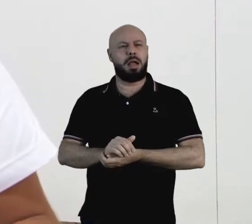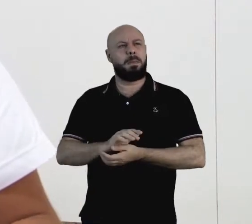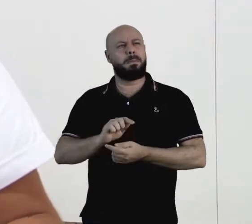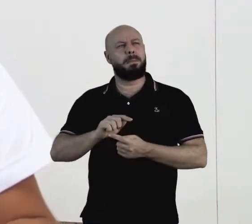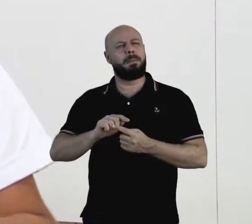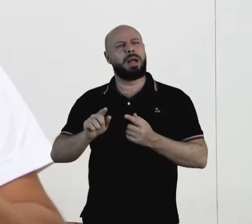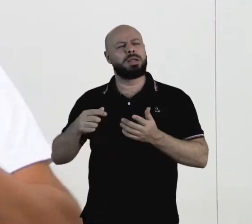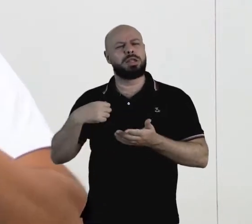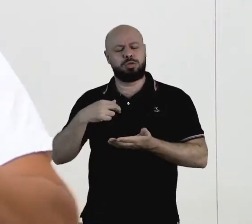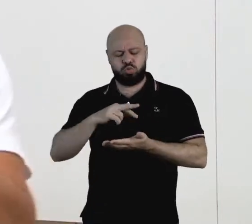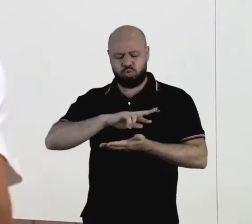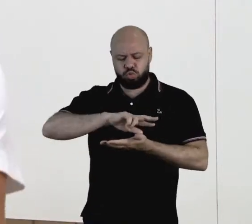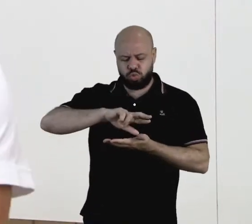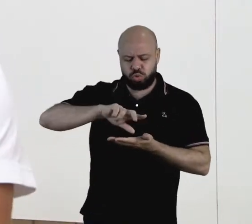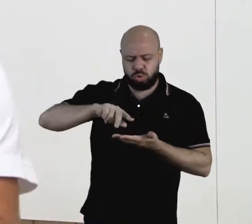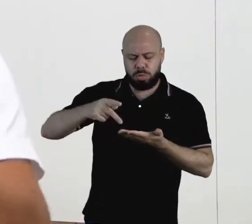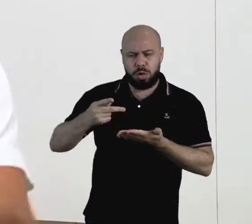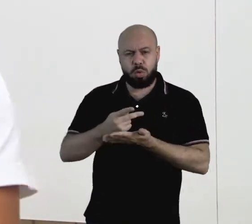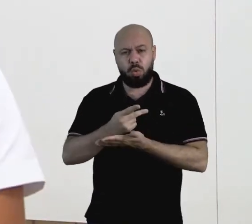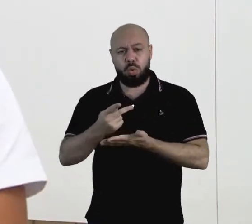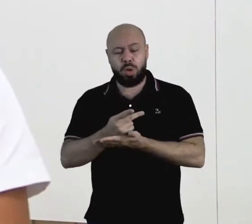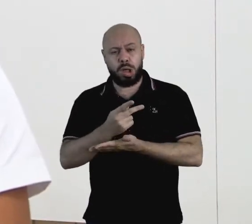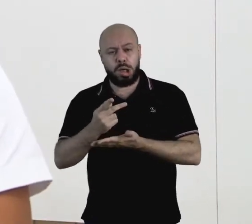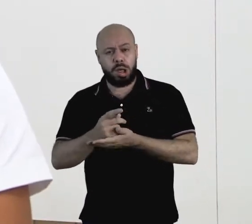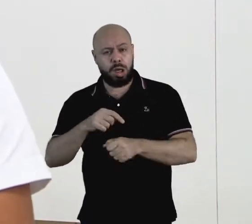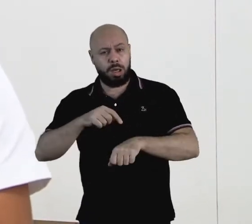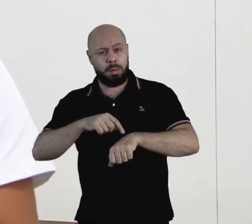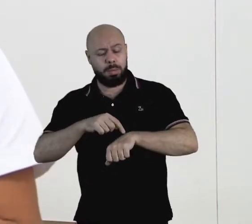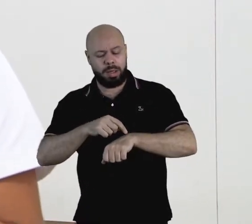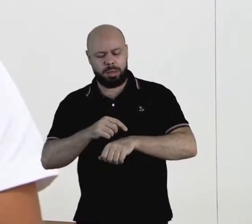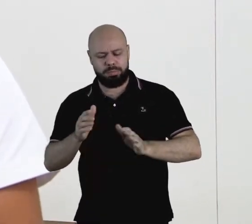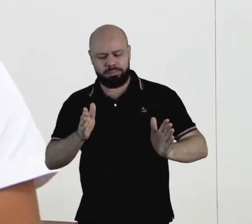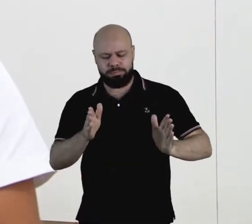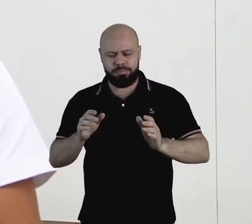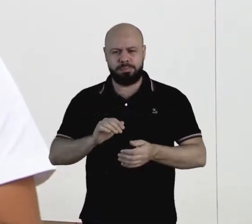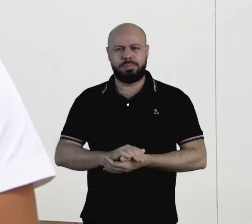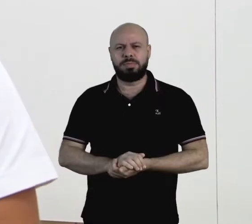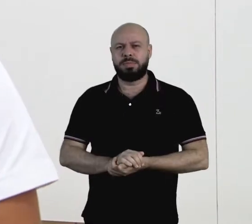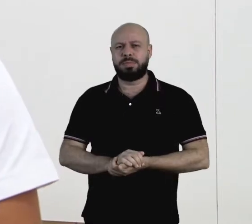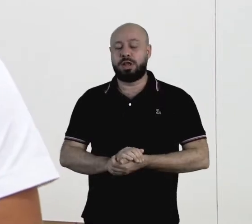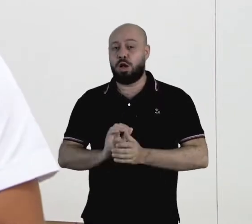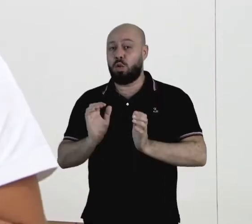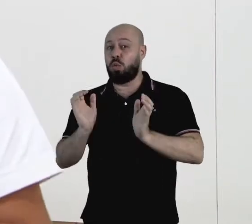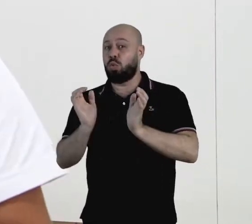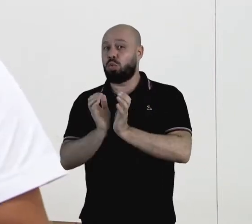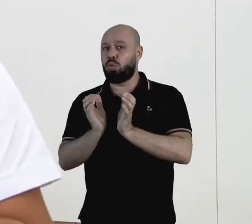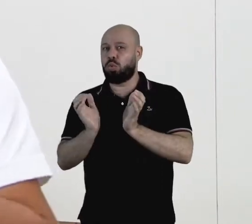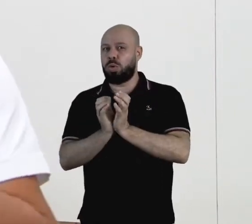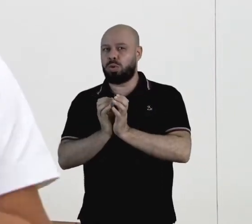época com um grupo muito especial, o chamado grupo dos